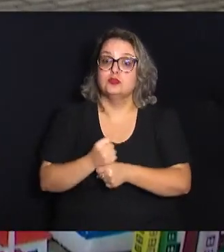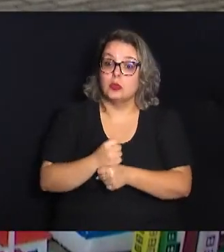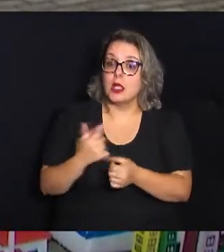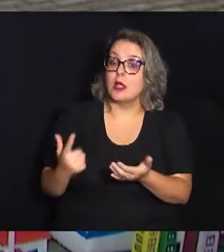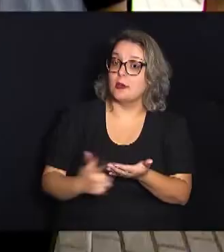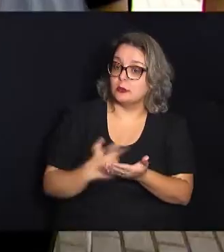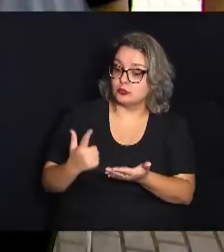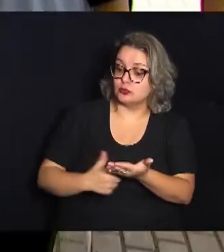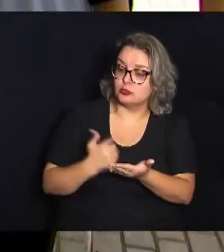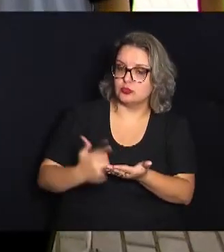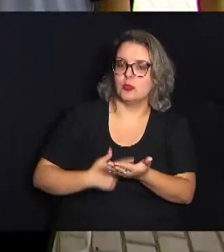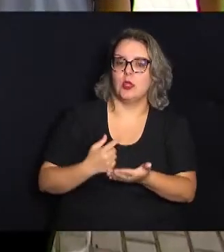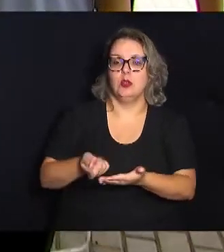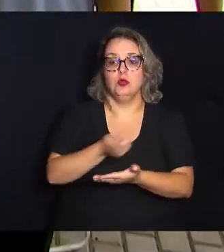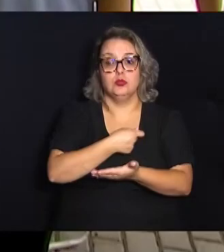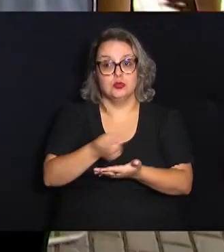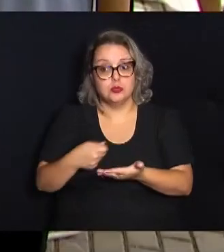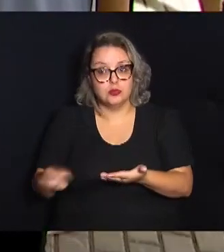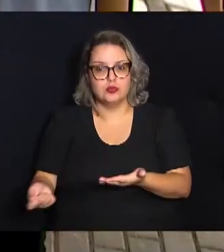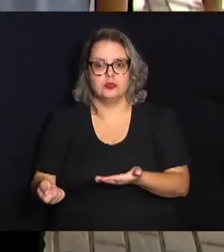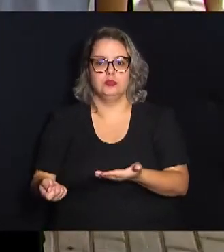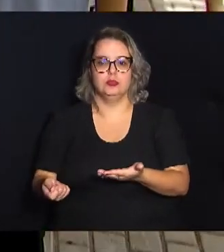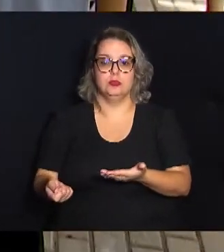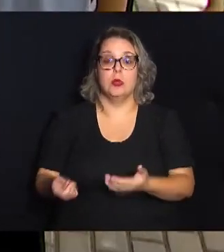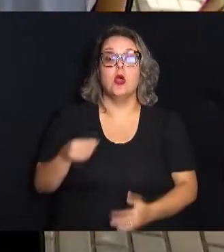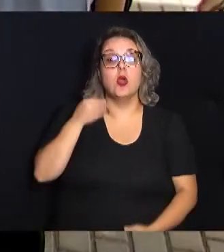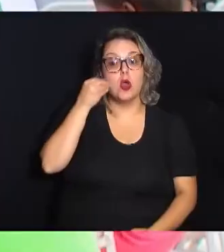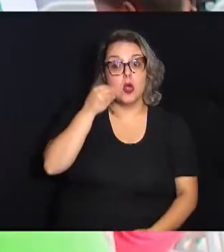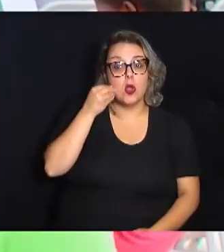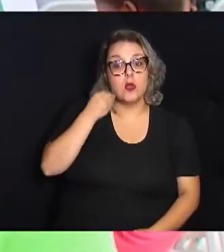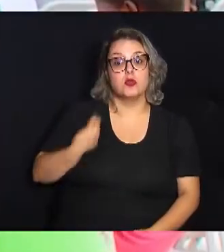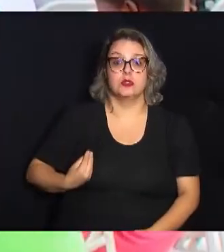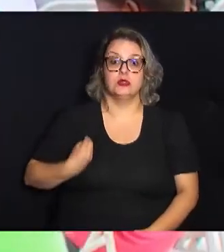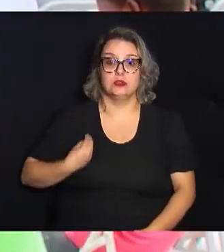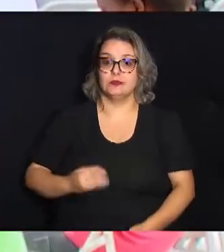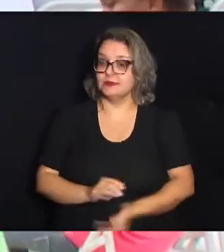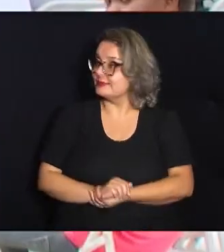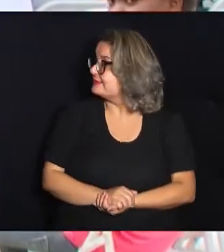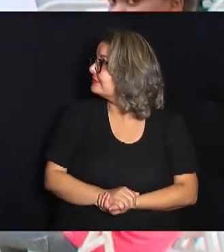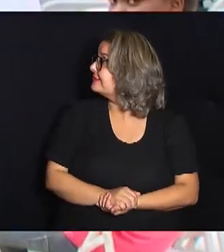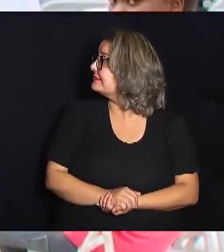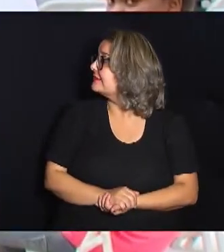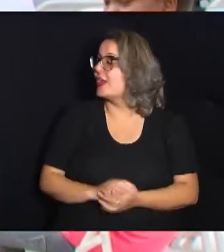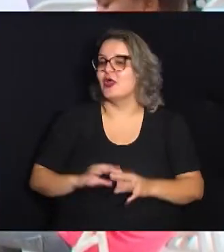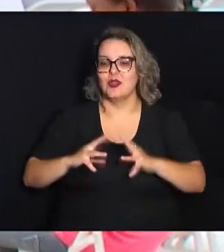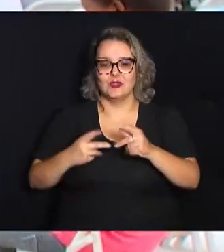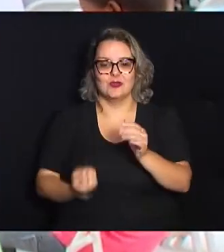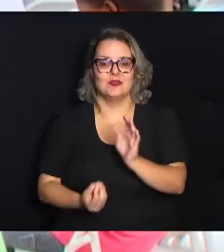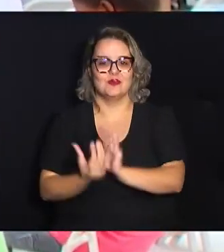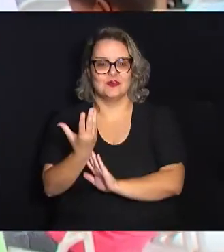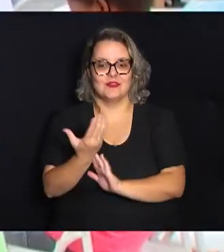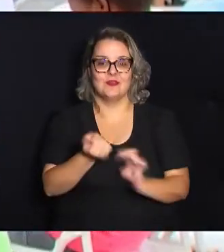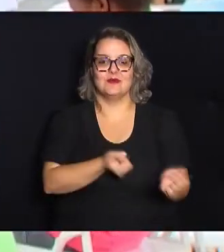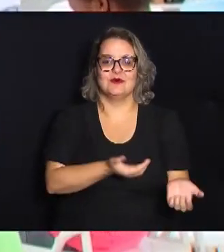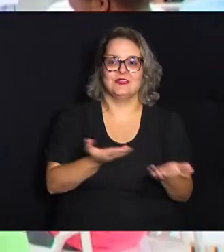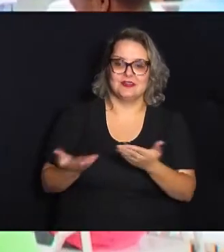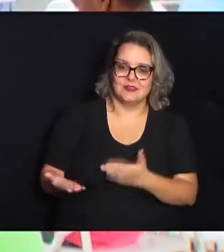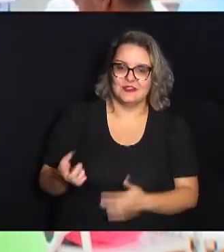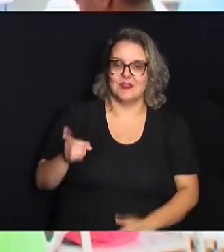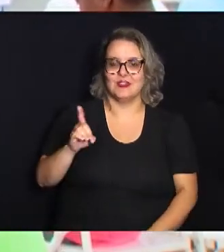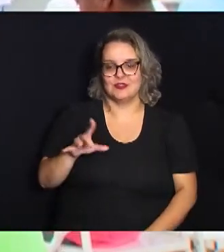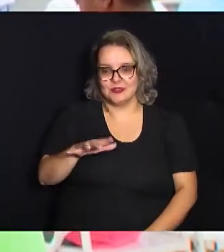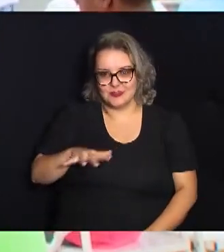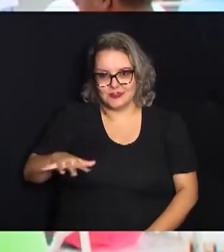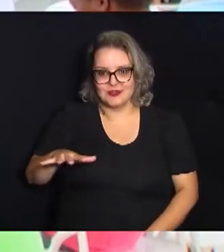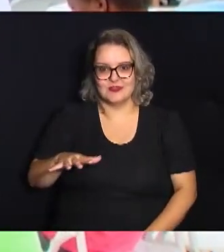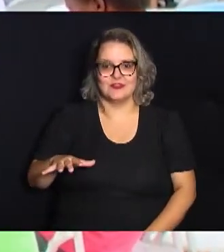culminaram na escrita de livros sobre a experiência vivida. O projeto nasceu e foi apresentado pela Diretoria de Ensino Região